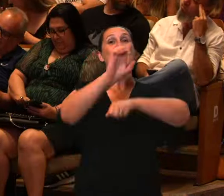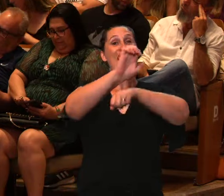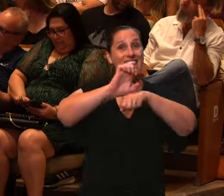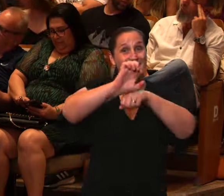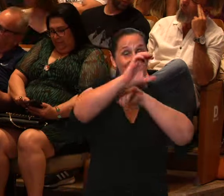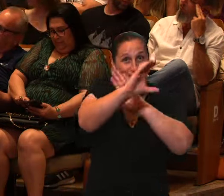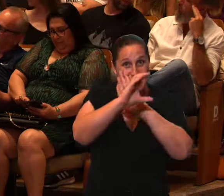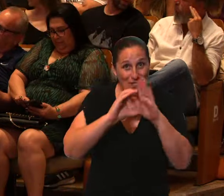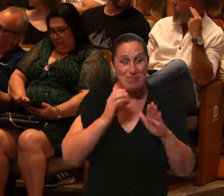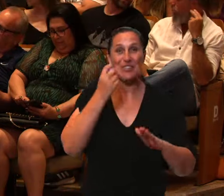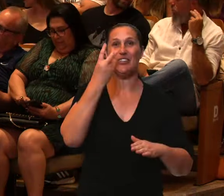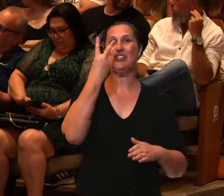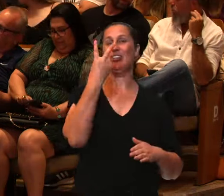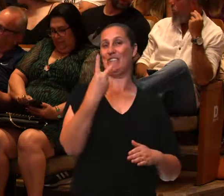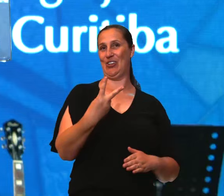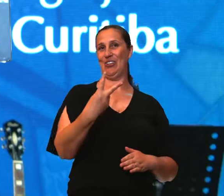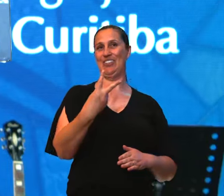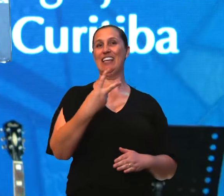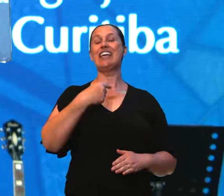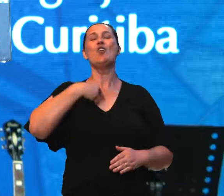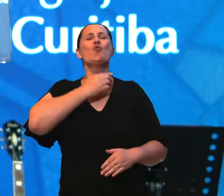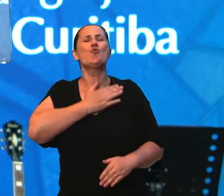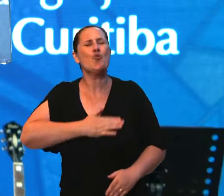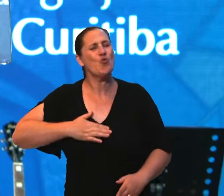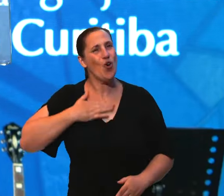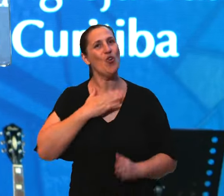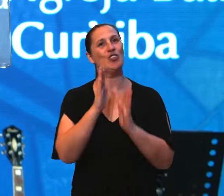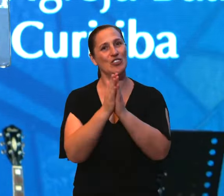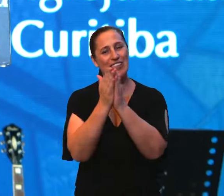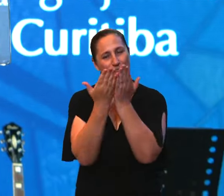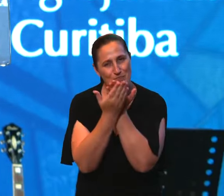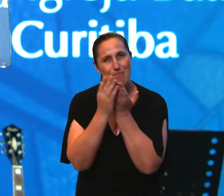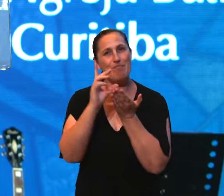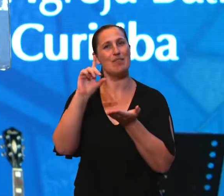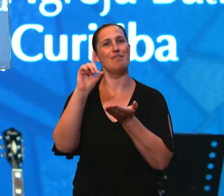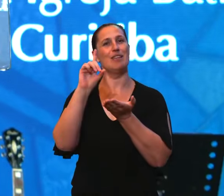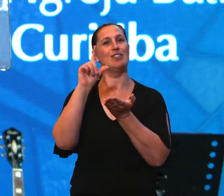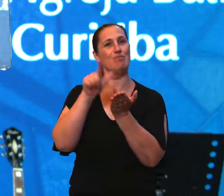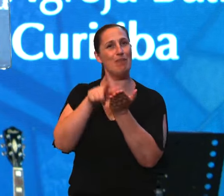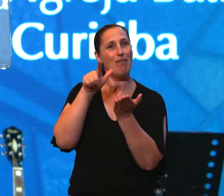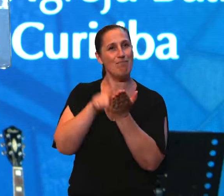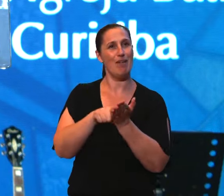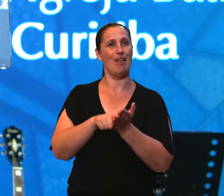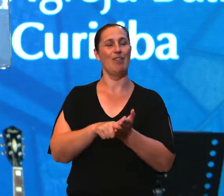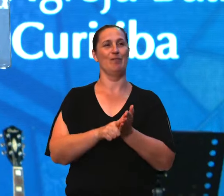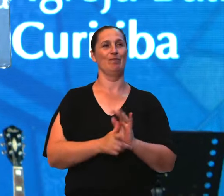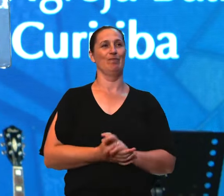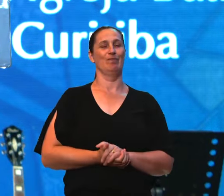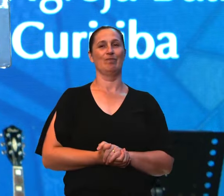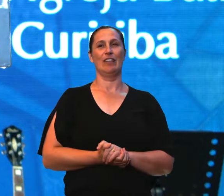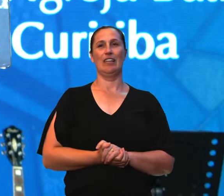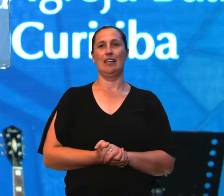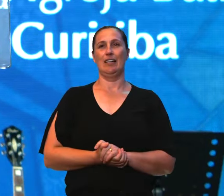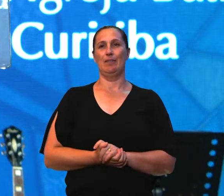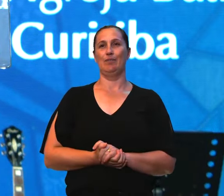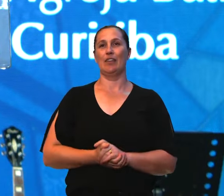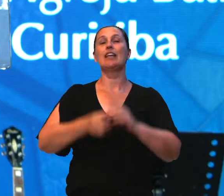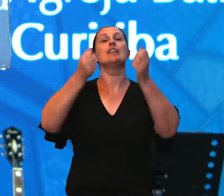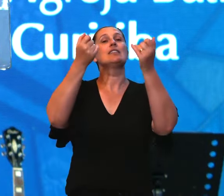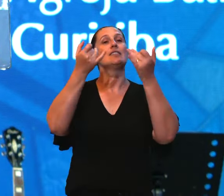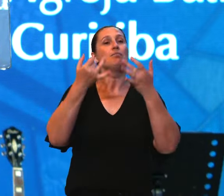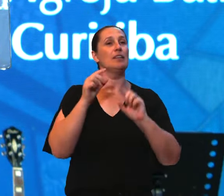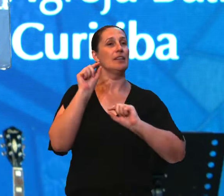2 Eu gosto da Bíblia eu não sei se você gosta mas eu gosto da Bíblia olha Capítulo 2 diz assim a